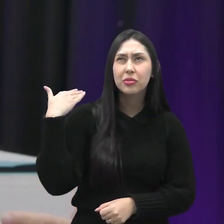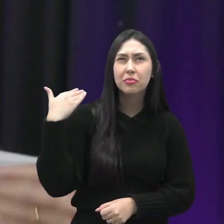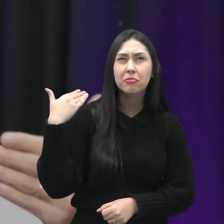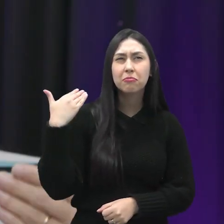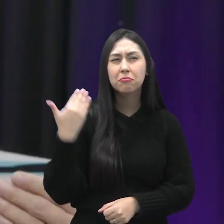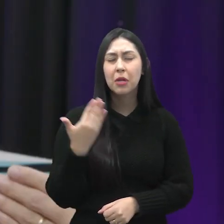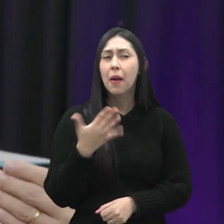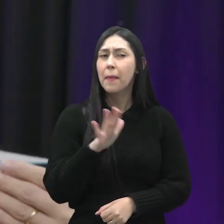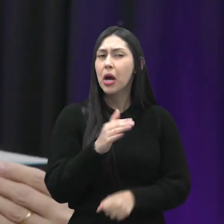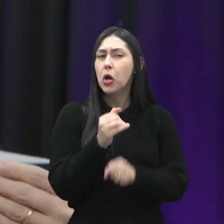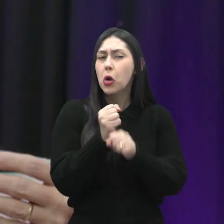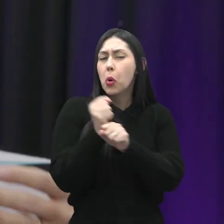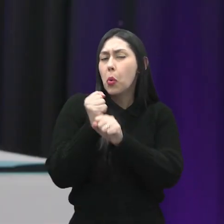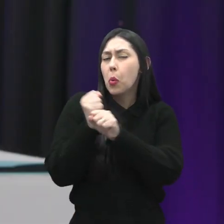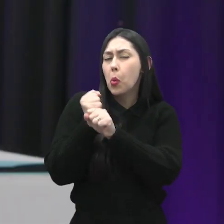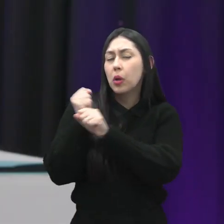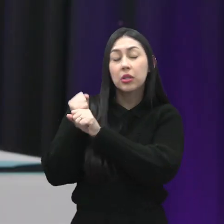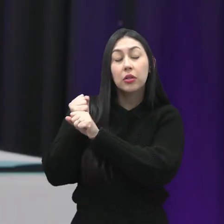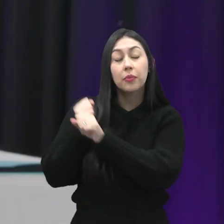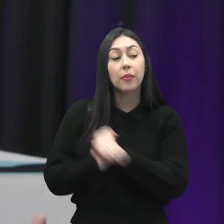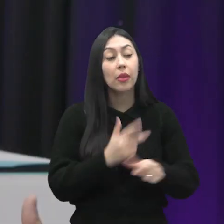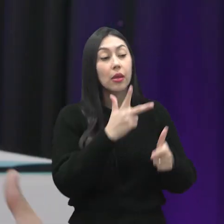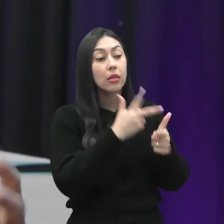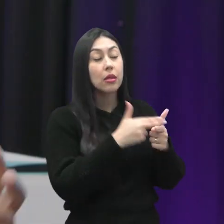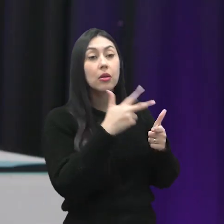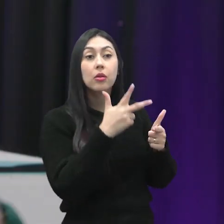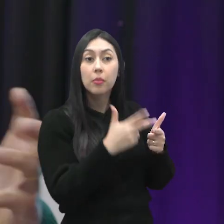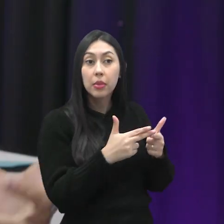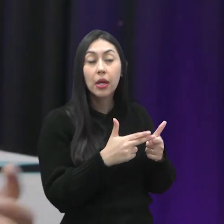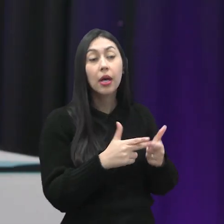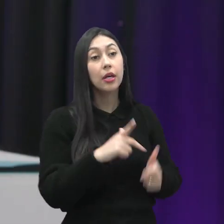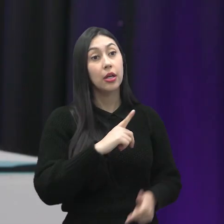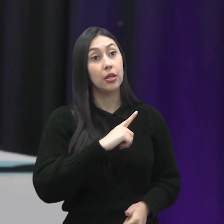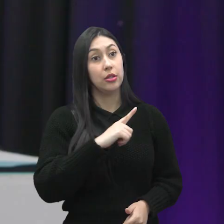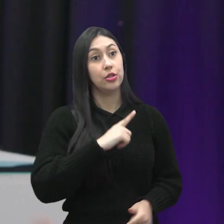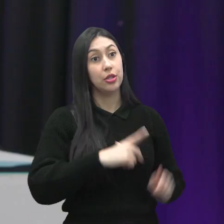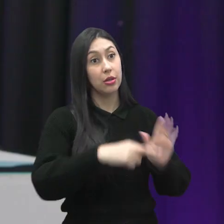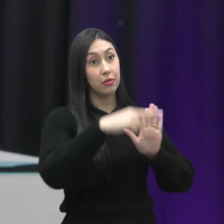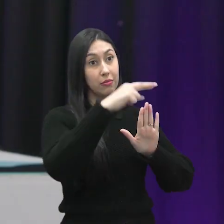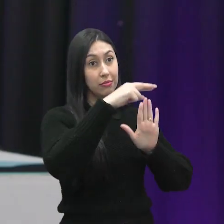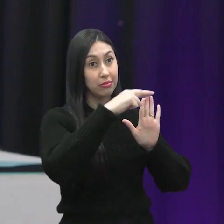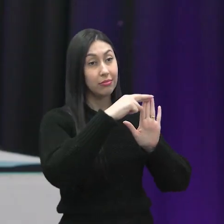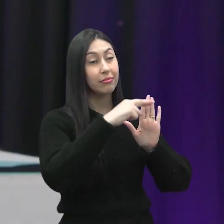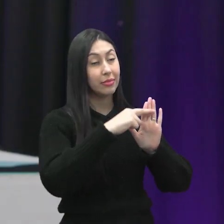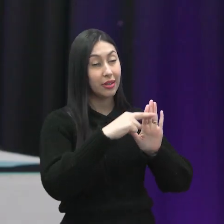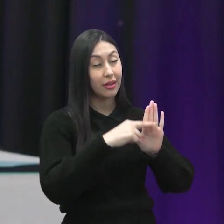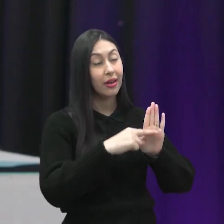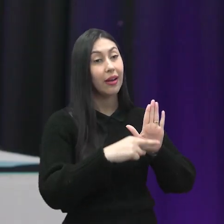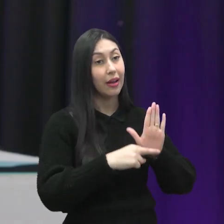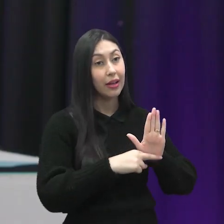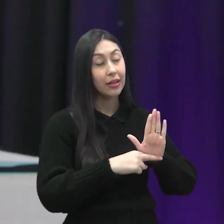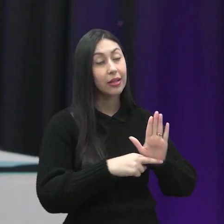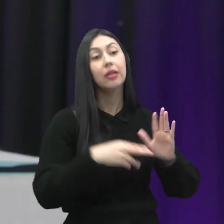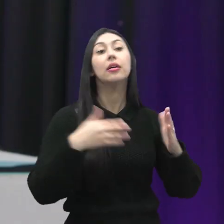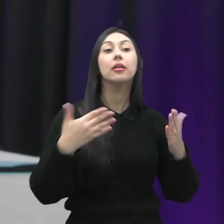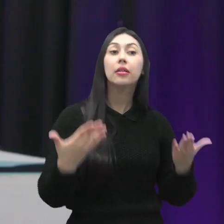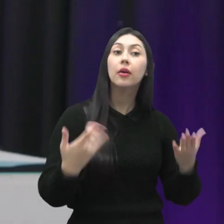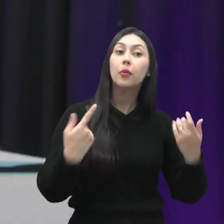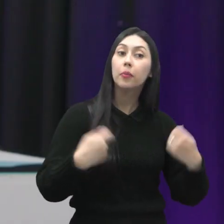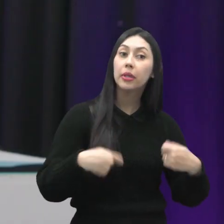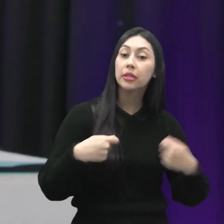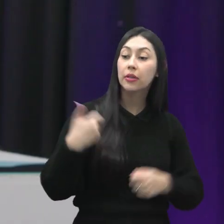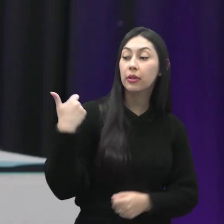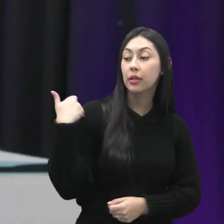de alguns poucos anos atrás, a vasectomia tinha algumas exigências, vamos dizer assim. Então, ou a pessoa tinha